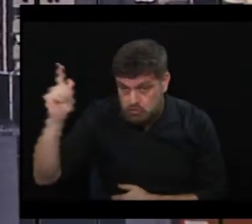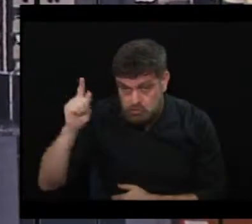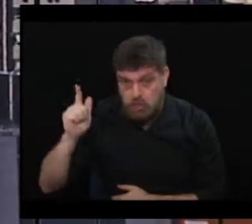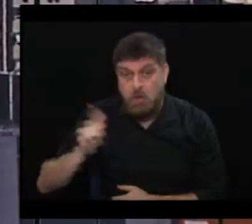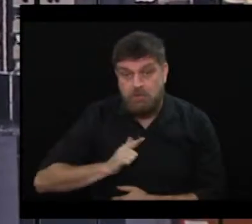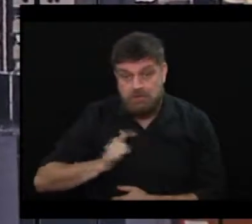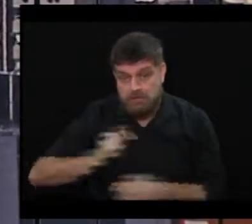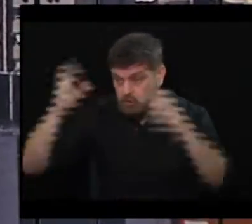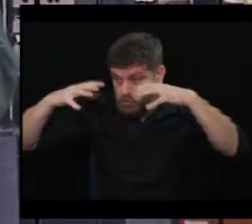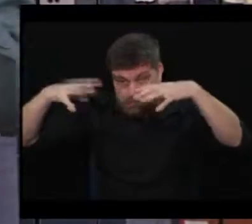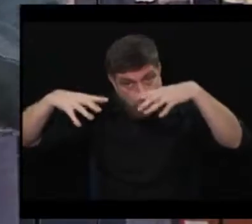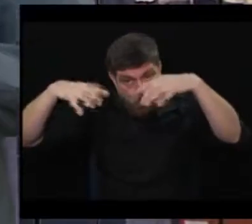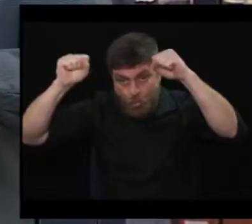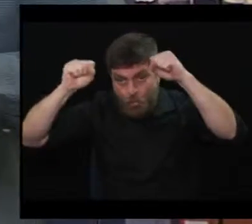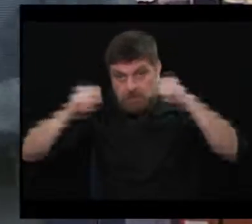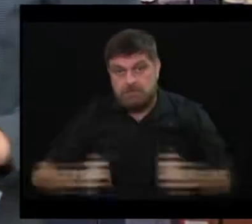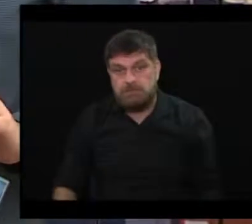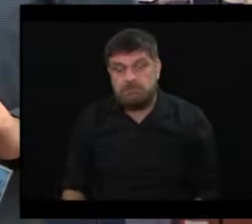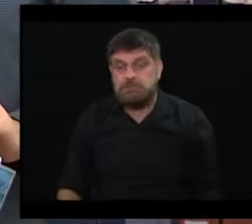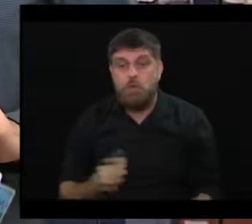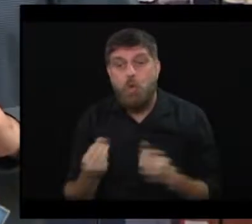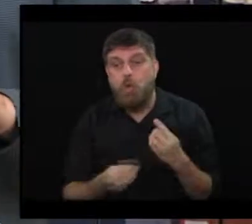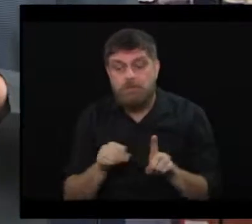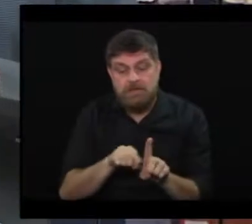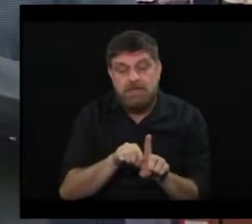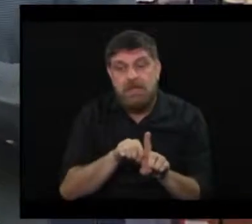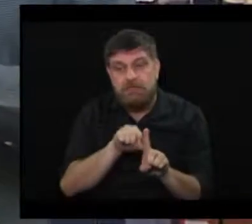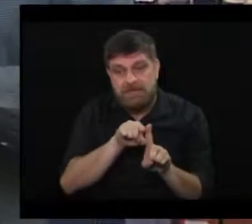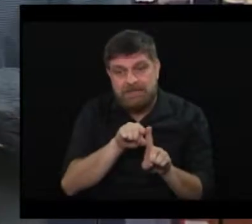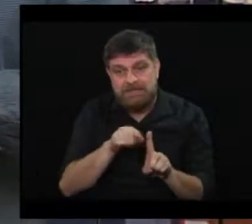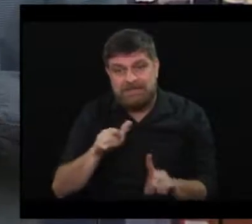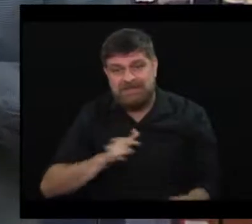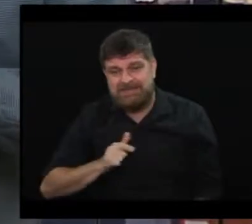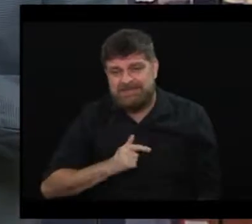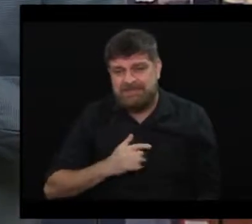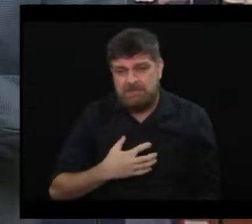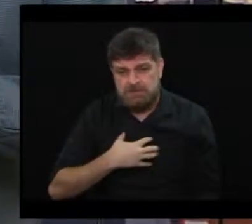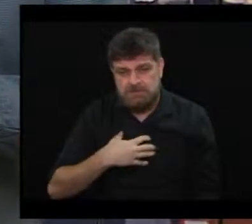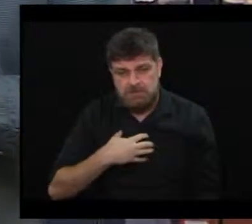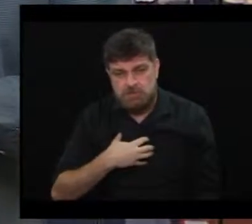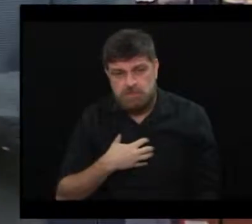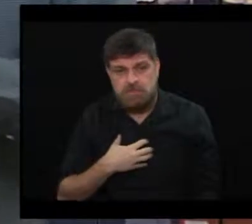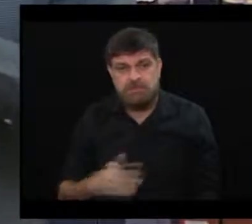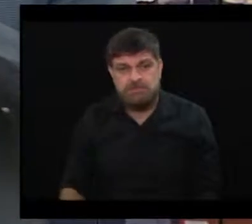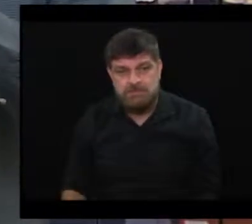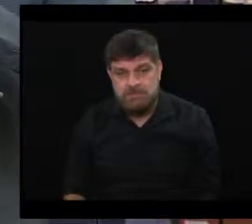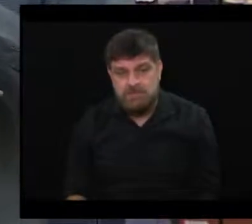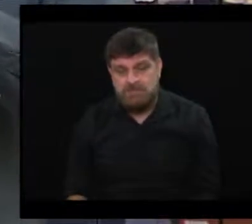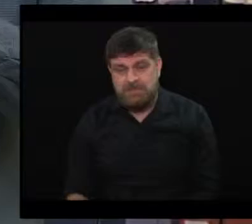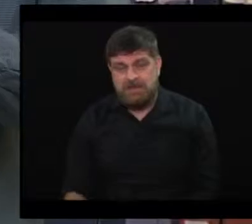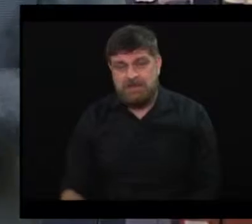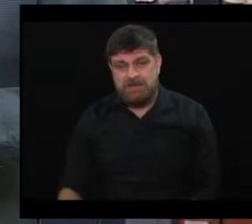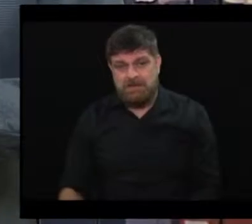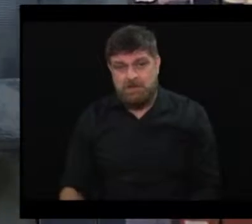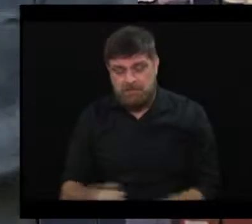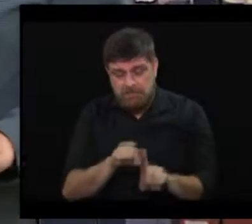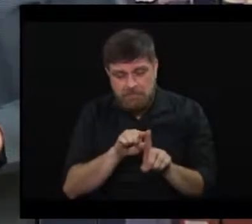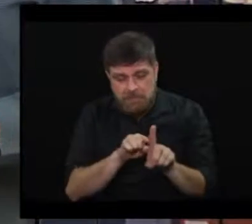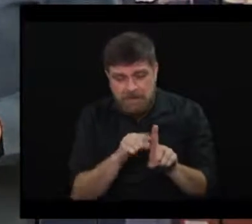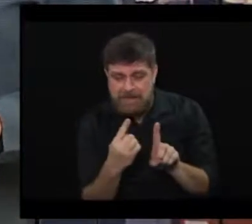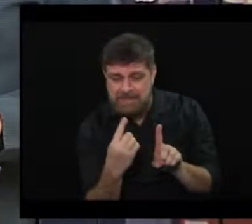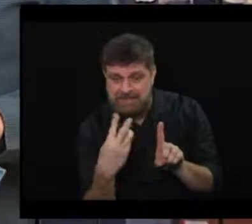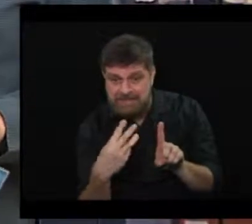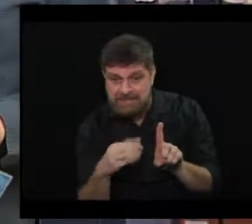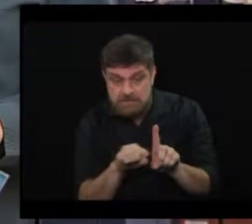não chove. Sobre as temperaturas, vamos lá, a amplitude térmica continua muito grande, hein? Mínima de 13